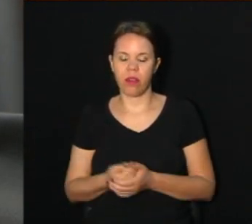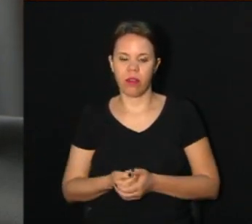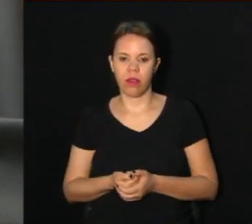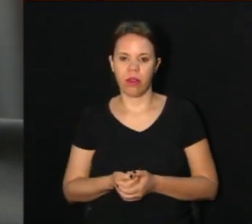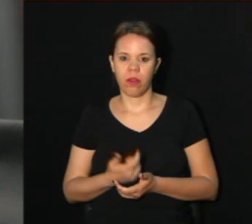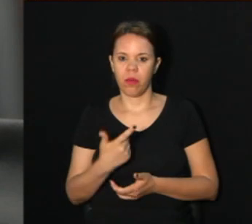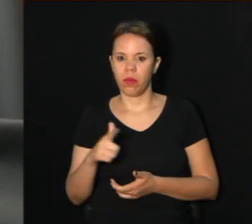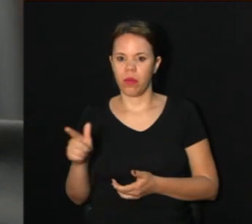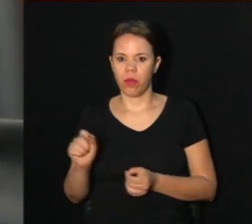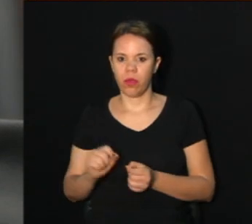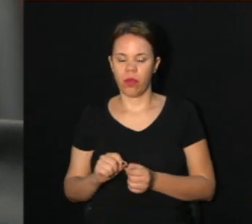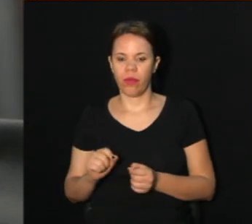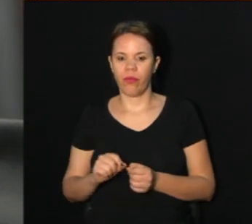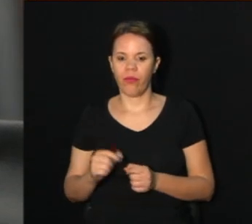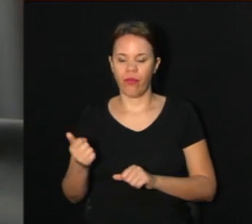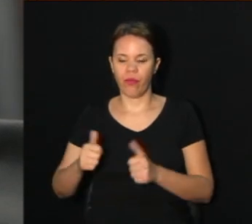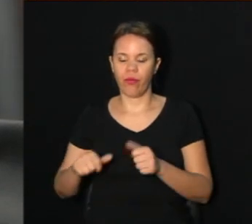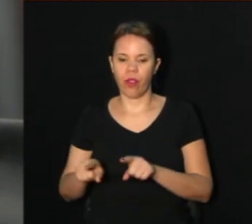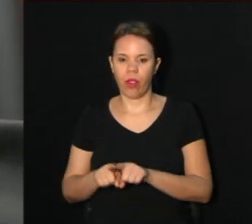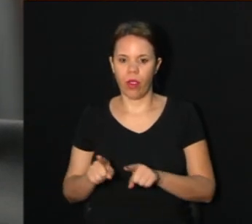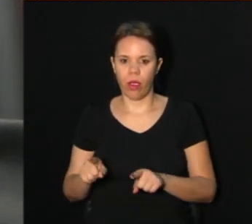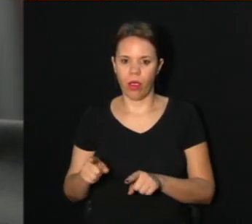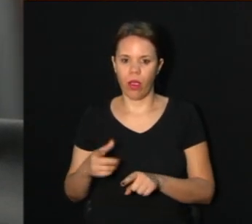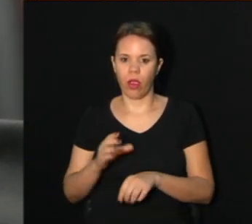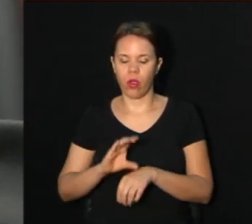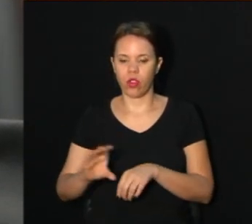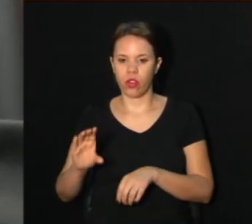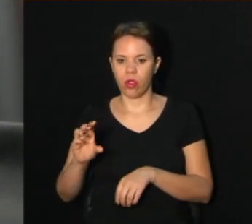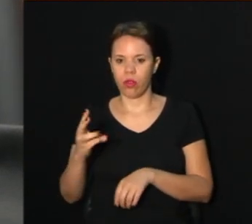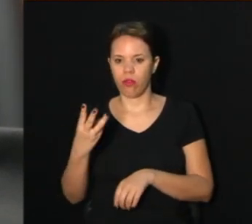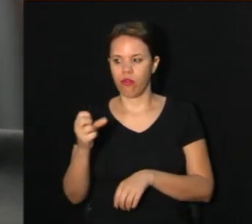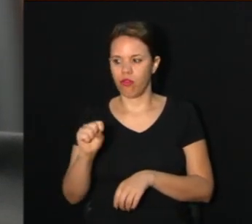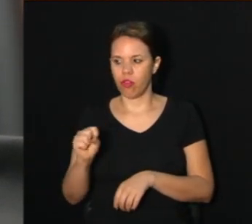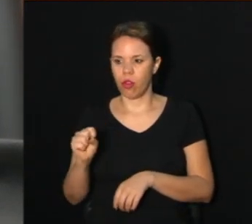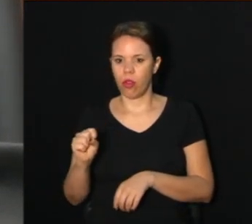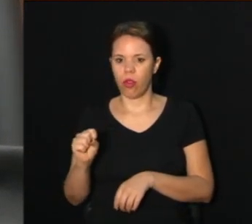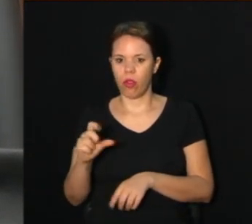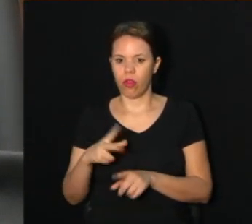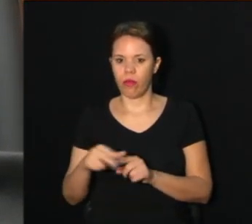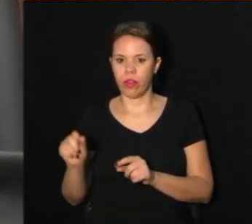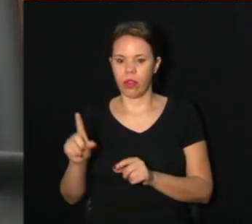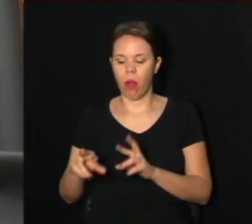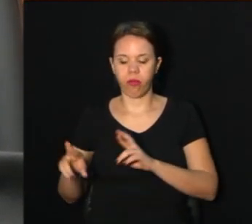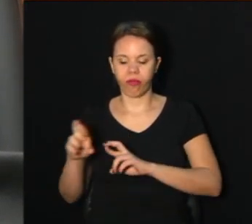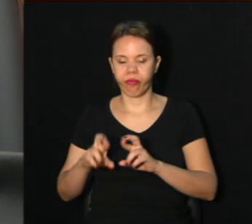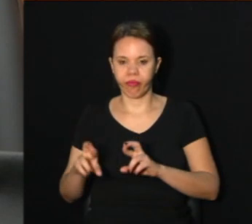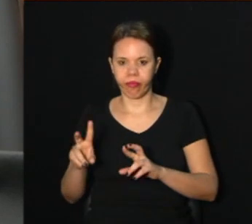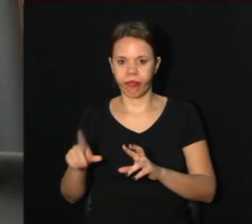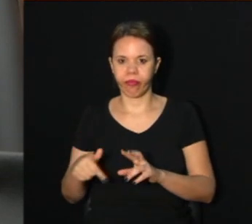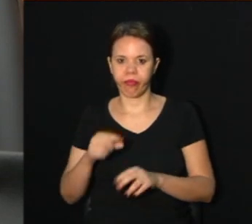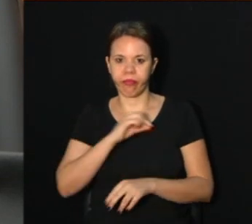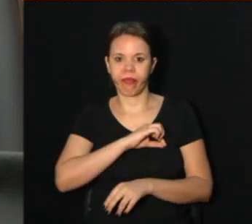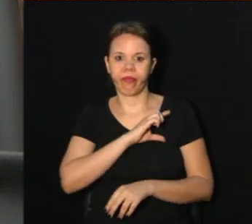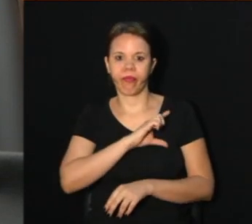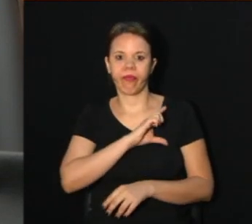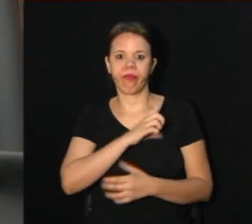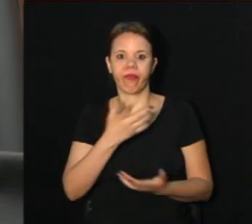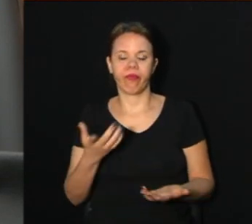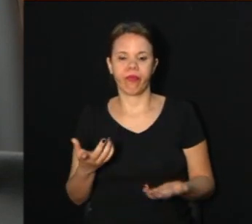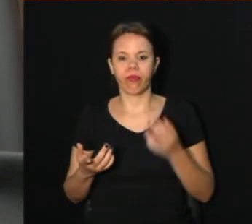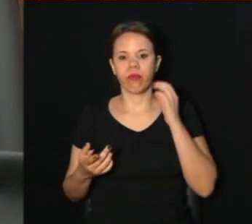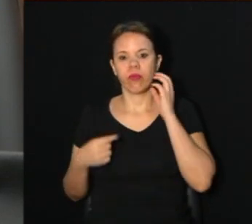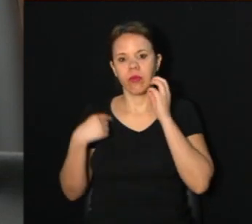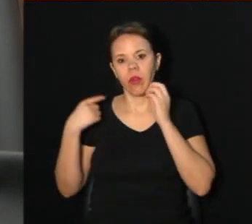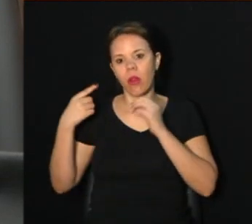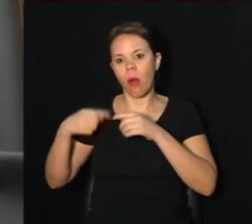não tinham filtro, a Constituição de 88 superou isso, tanto que podem checar super salário, procurador...